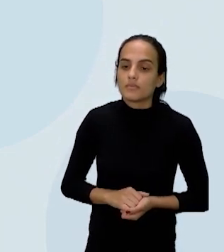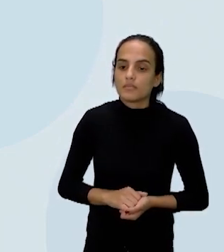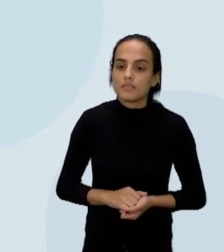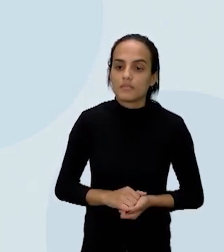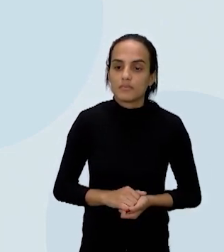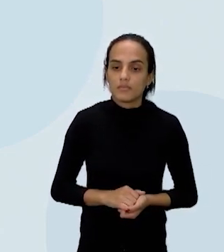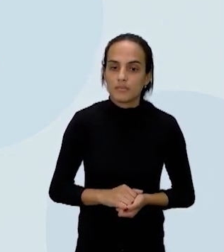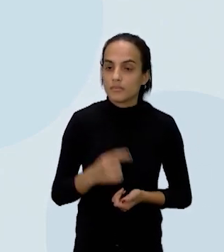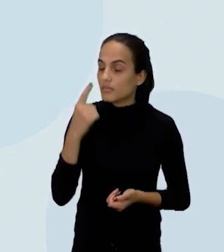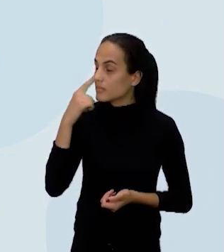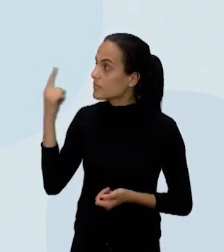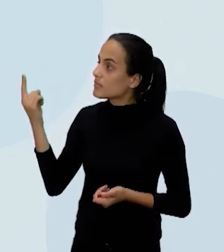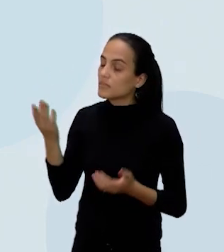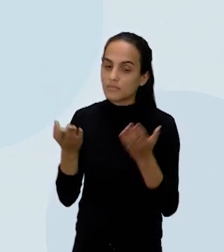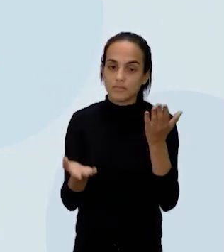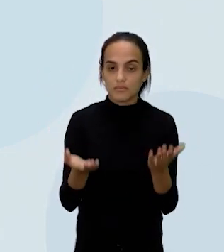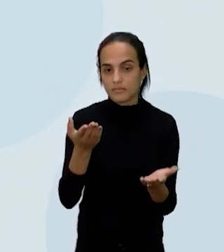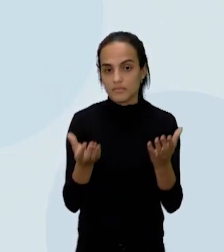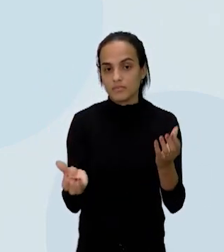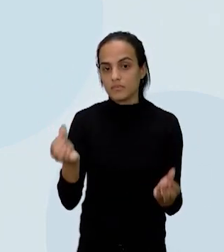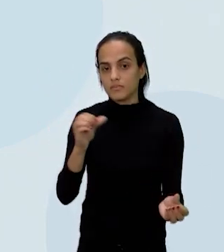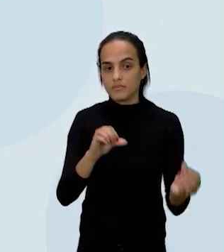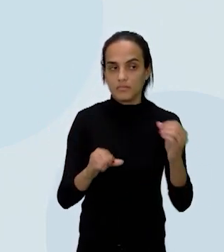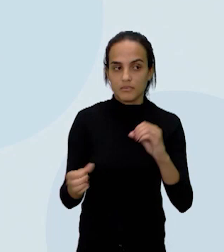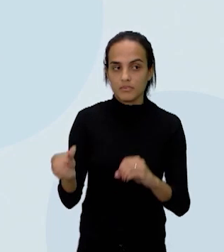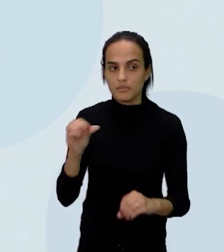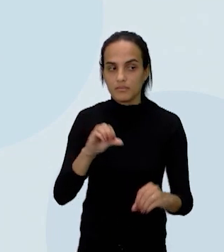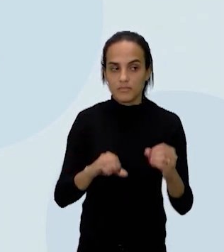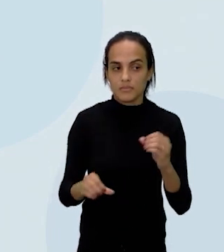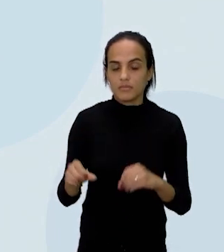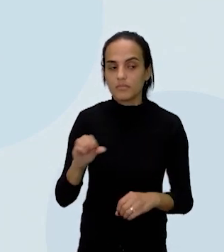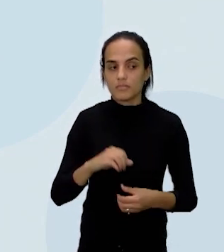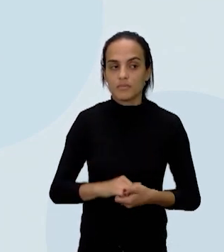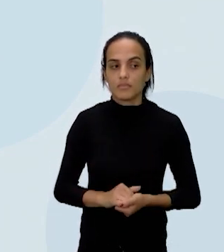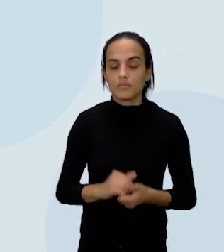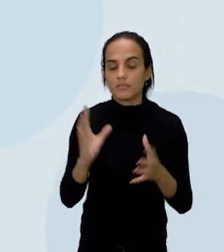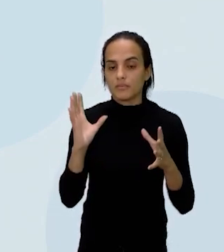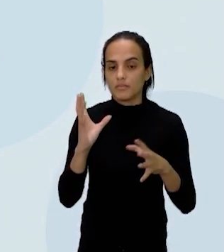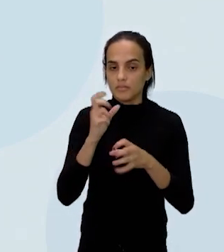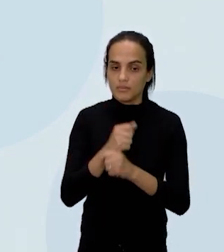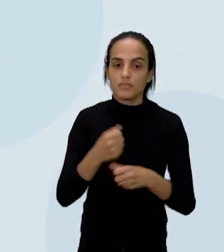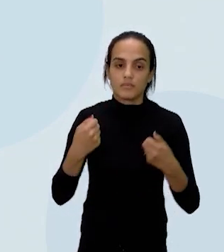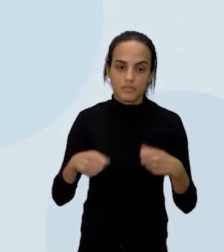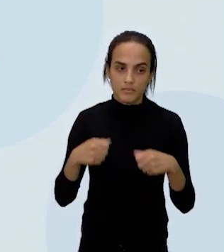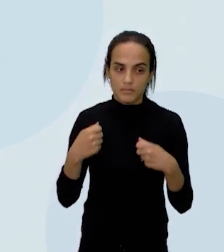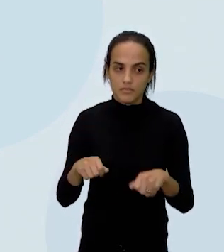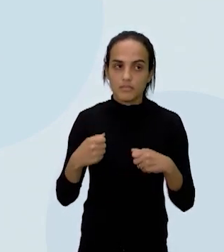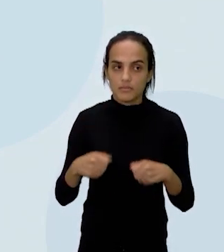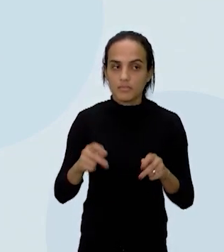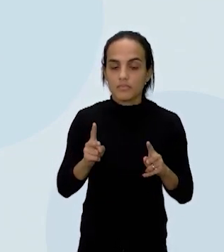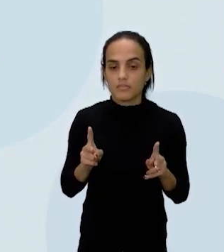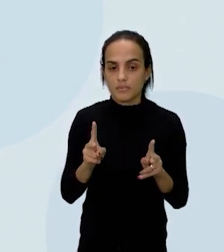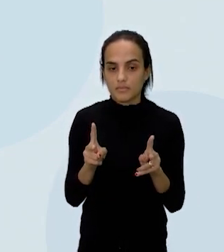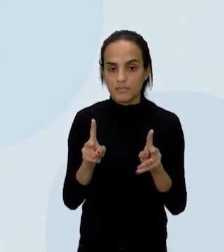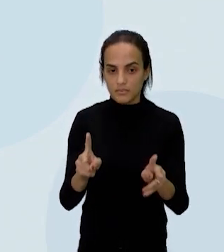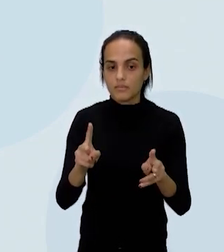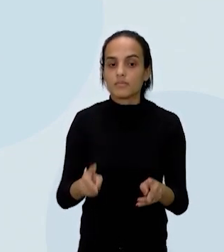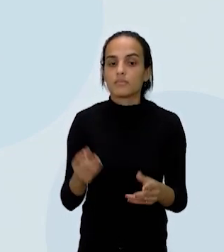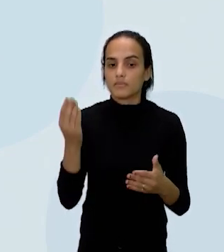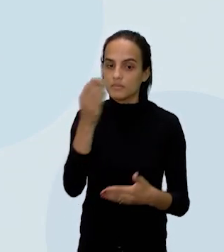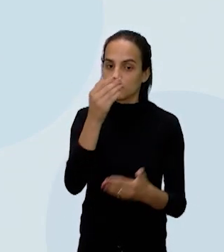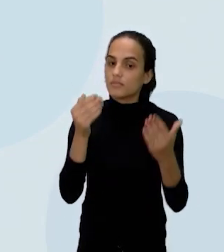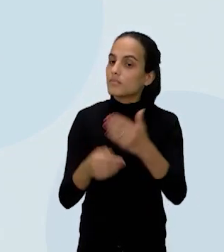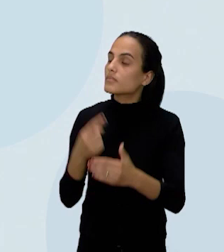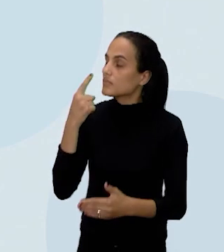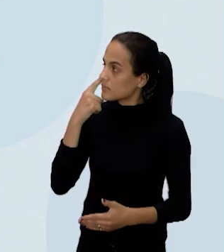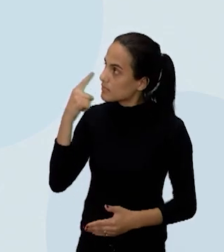Para o equilíbrio químico, para a gente calcular o equilíbrio químico, eu preciso da constante de equilíbrio. Então, nesse slide, a gente está